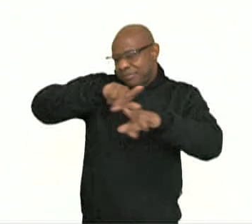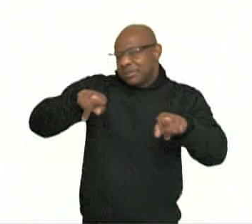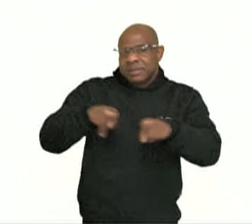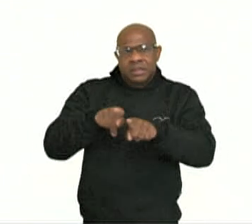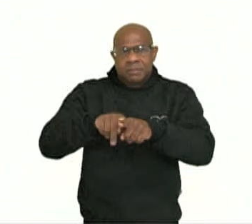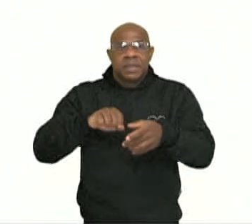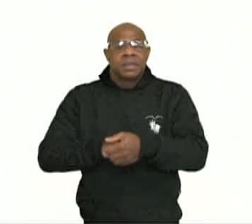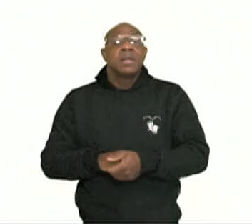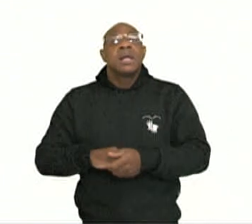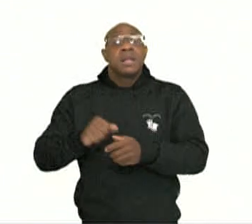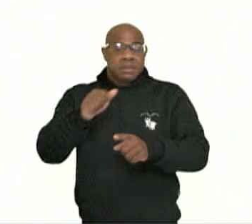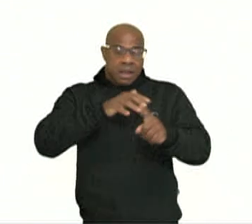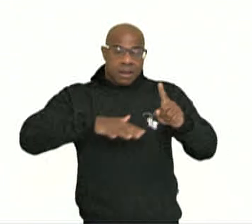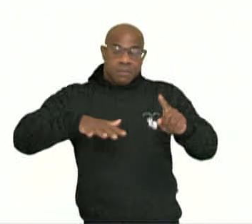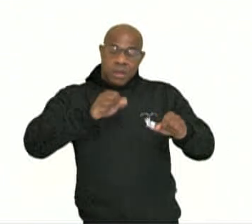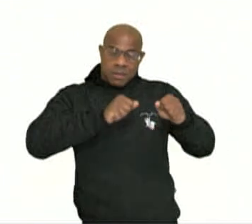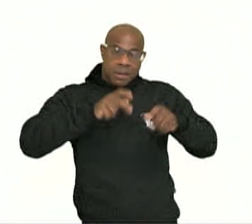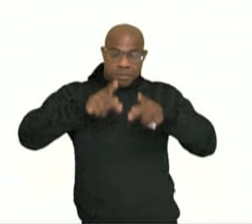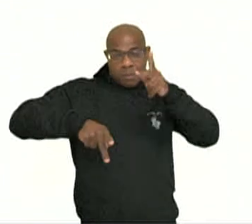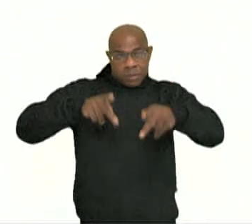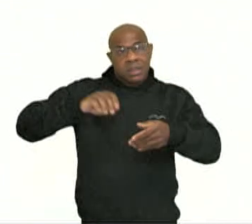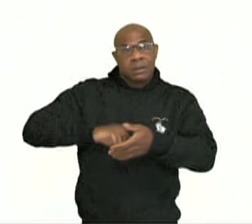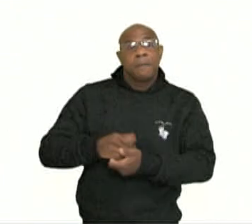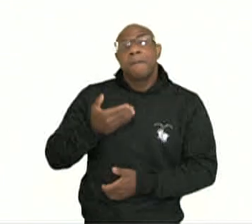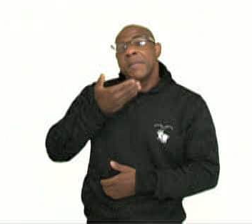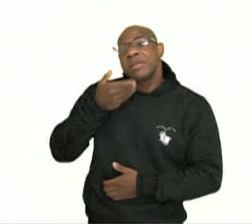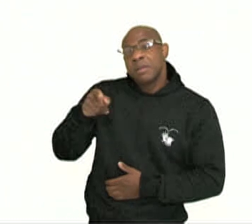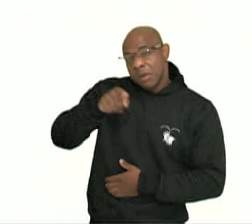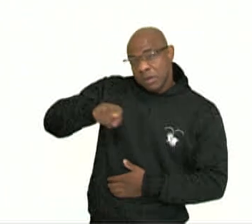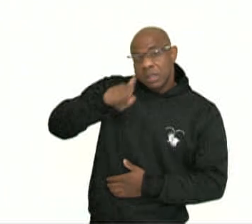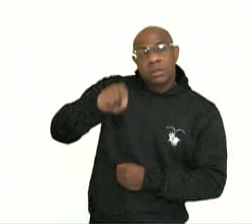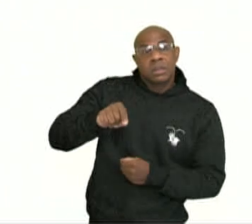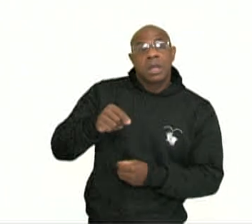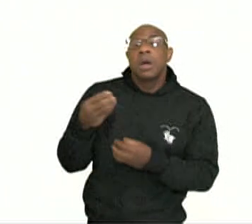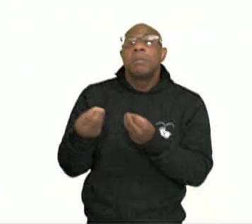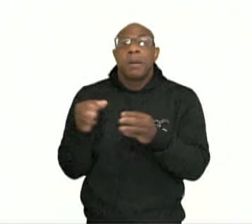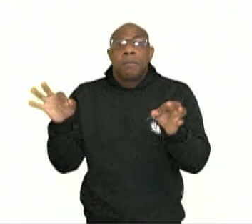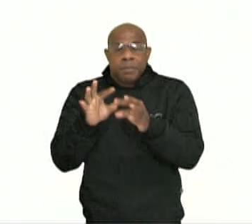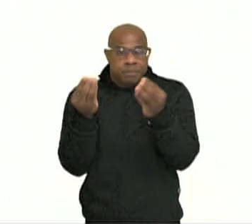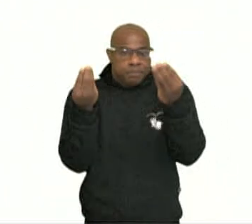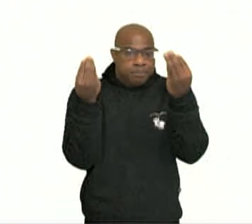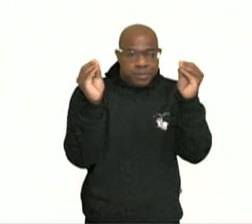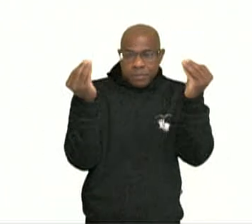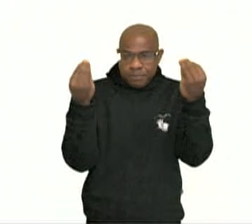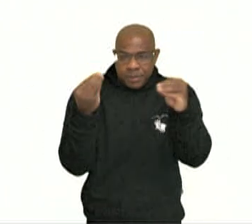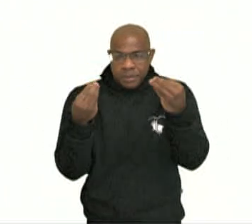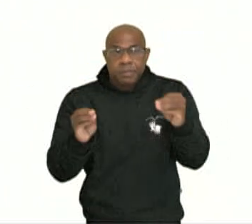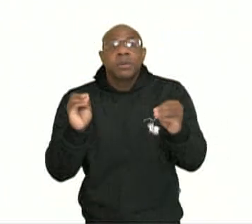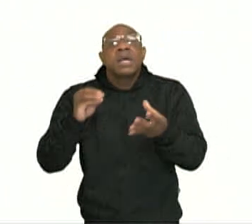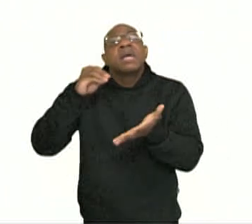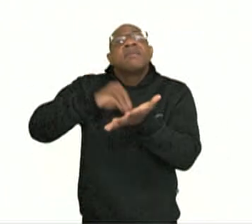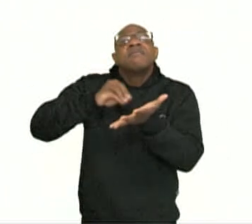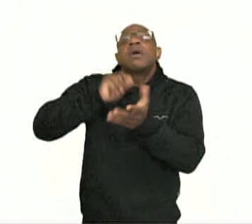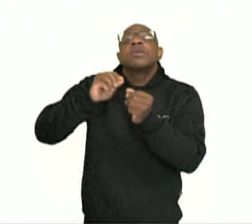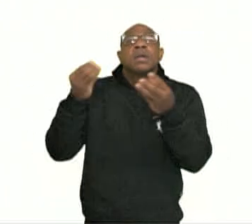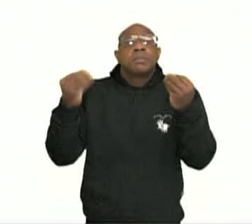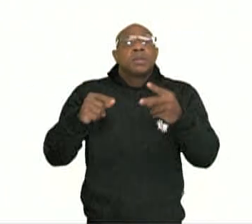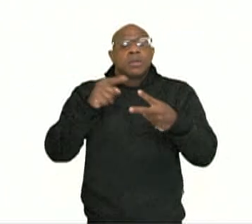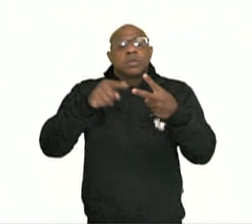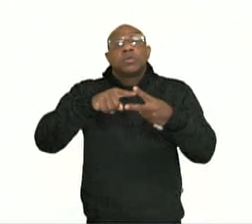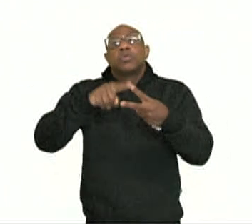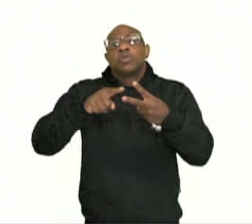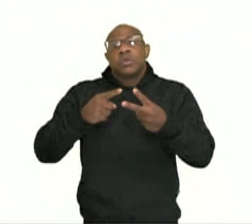na população. Então, eu vou pedir para você completar essa tabela aqui com 2 verminoses